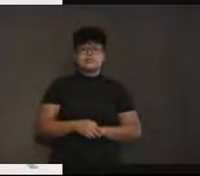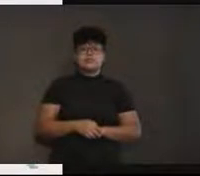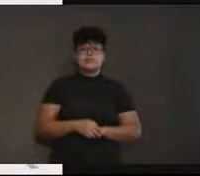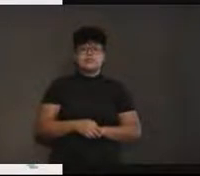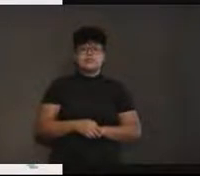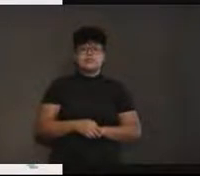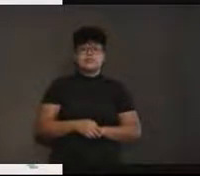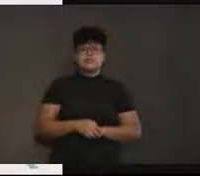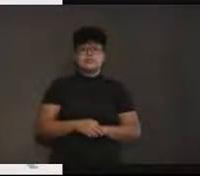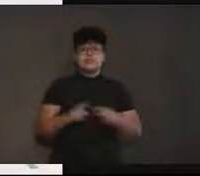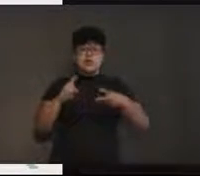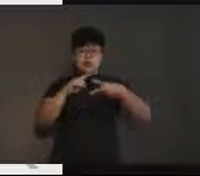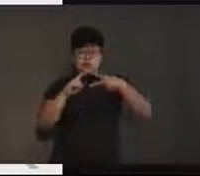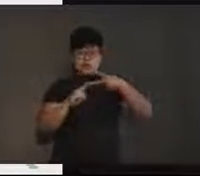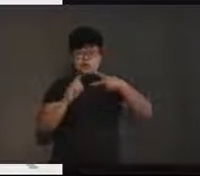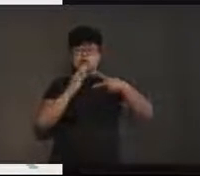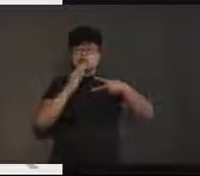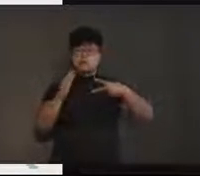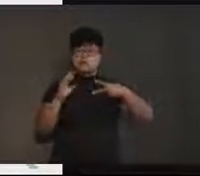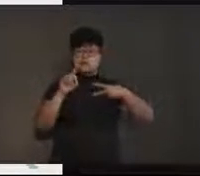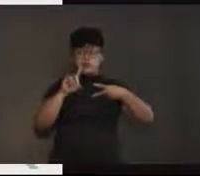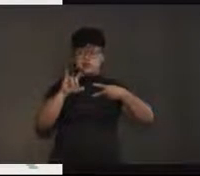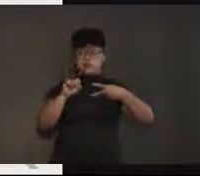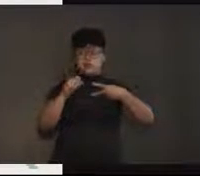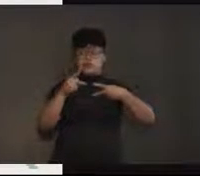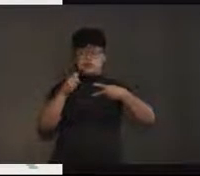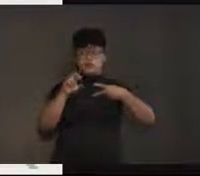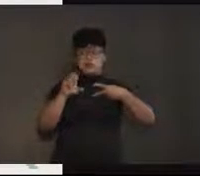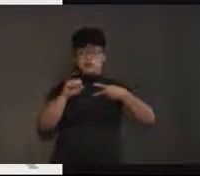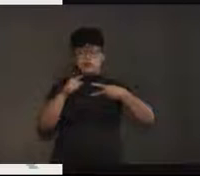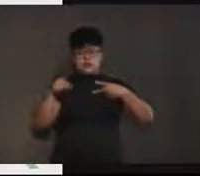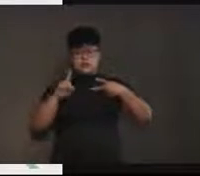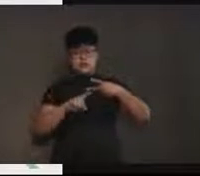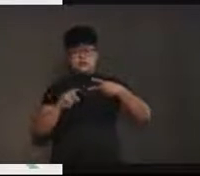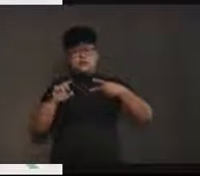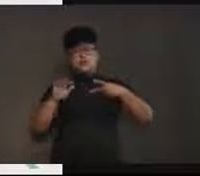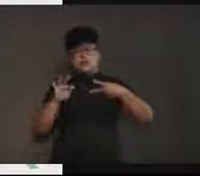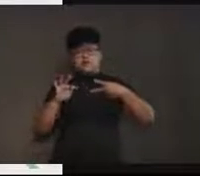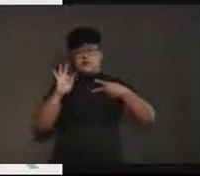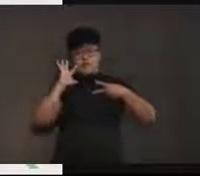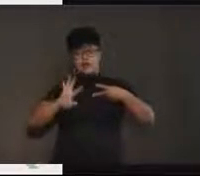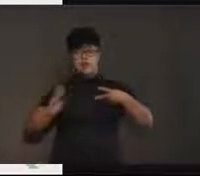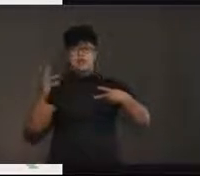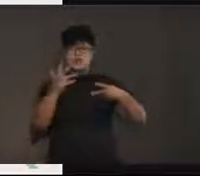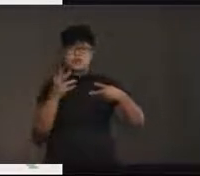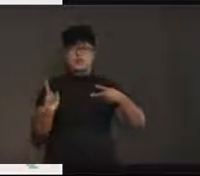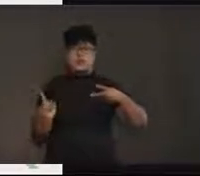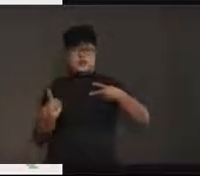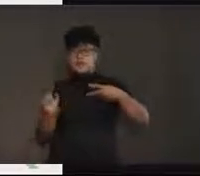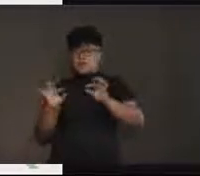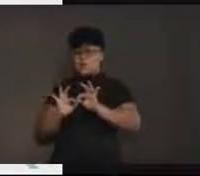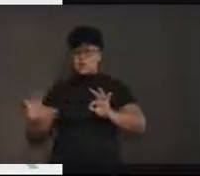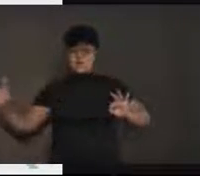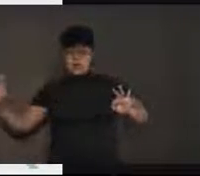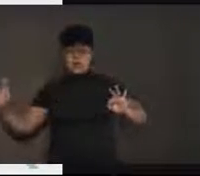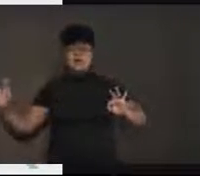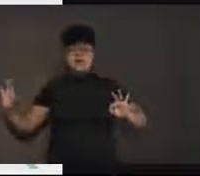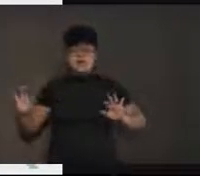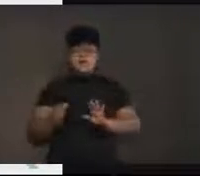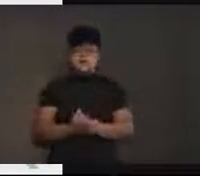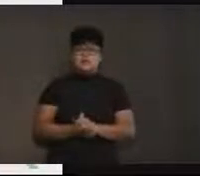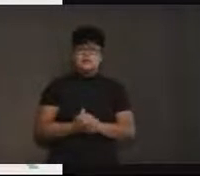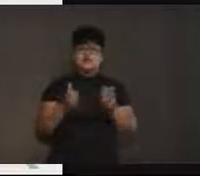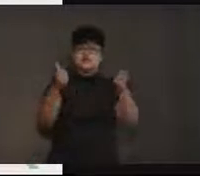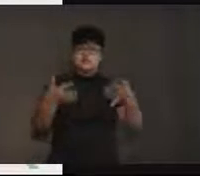fenômenos não-lineares isso aí já entra os matemáticos para interpretar o que os físicos os biólogos